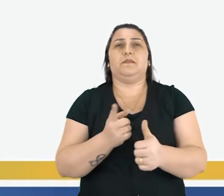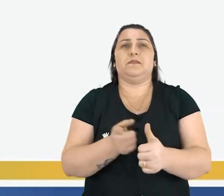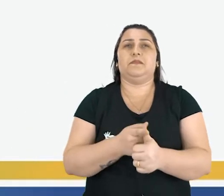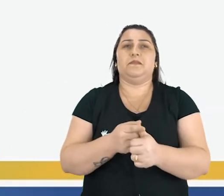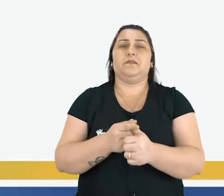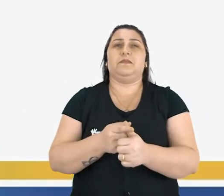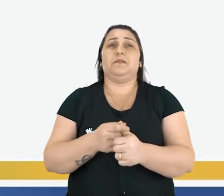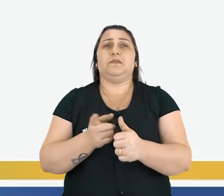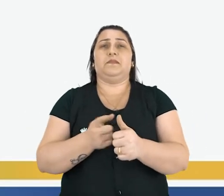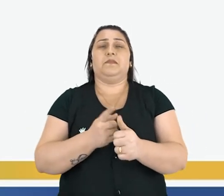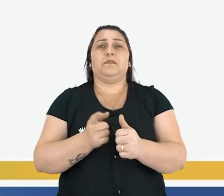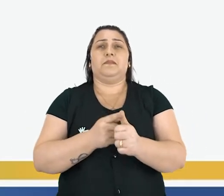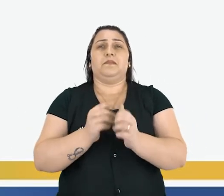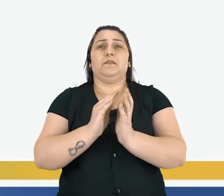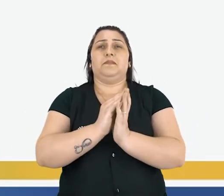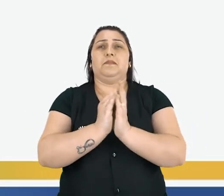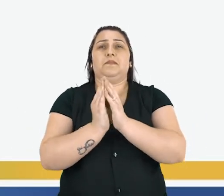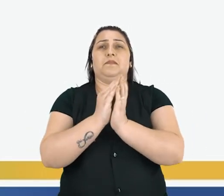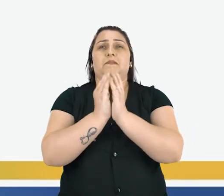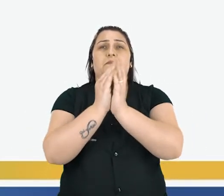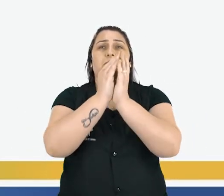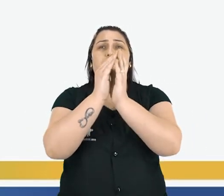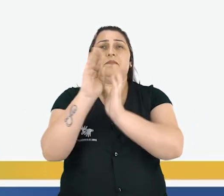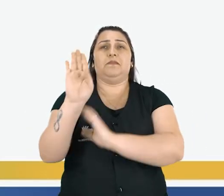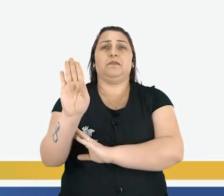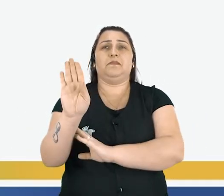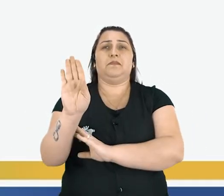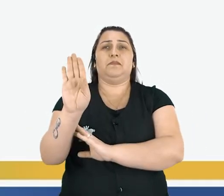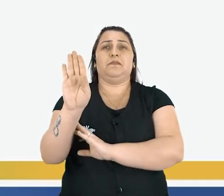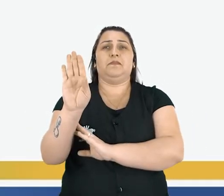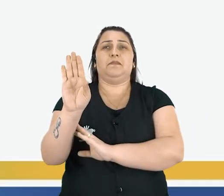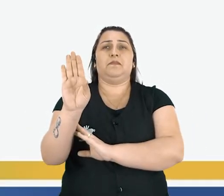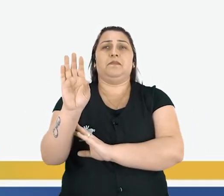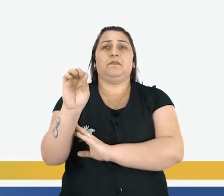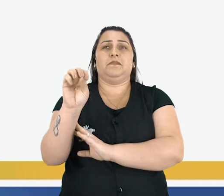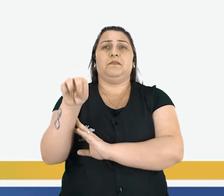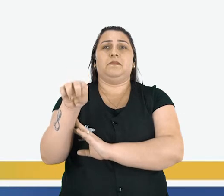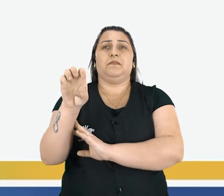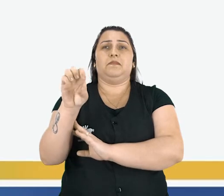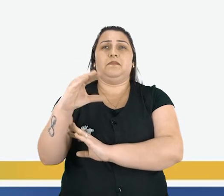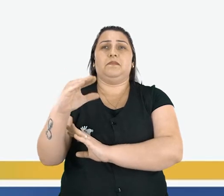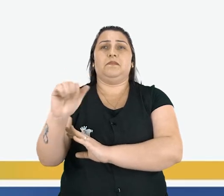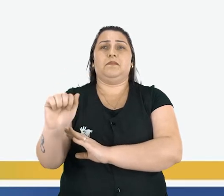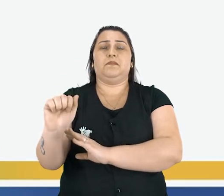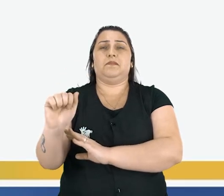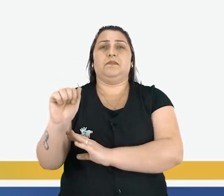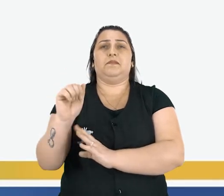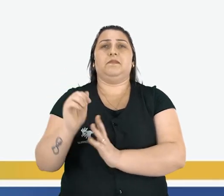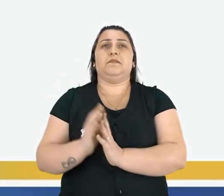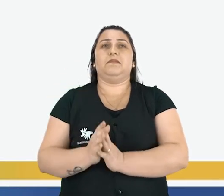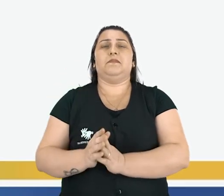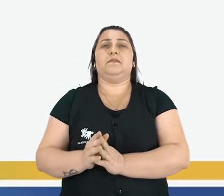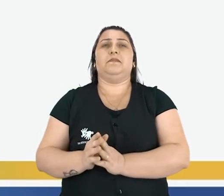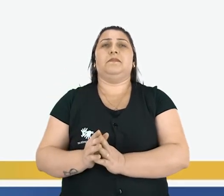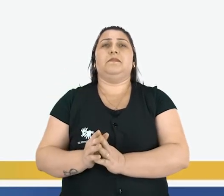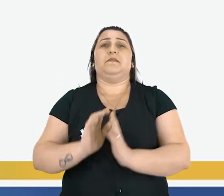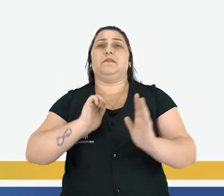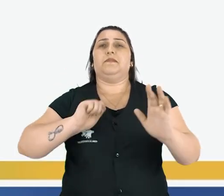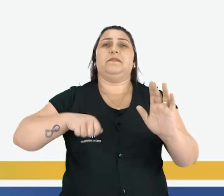palavra é a primeira palavra começa com a letra b e termina com a letra A